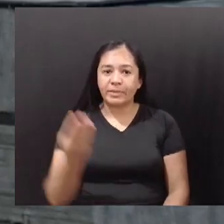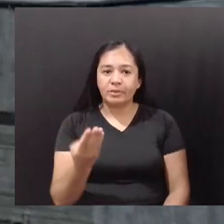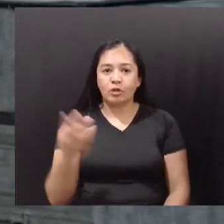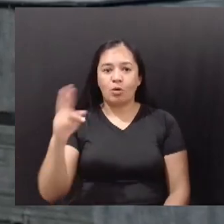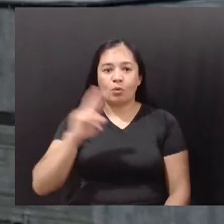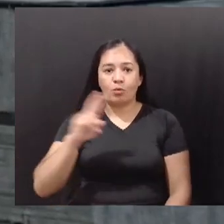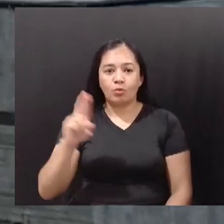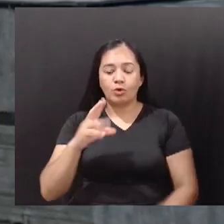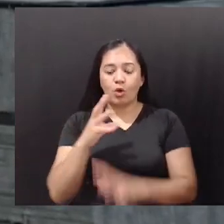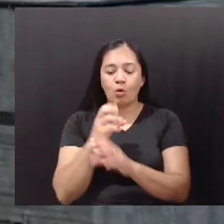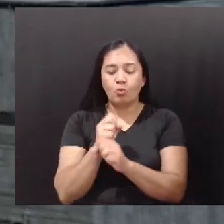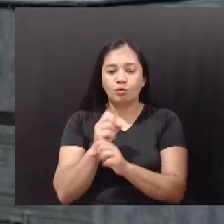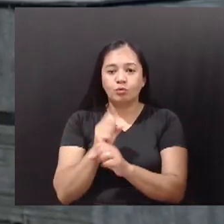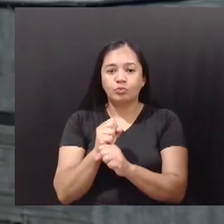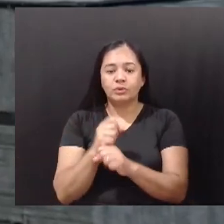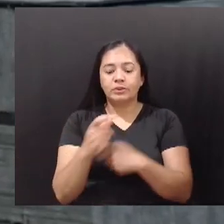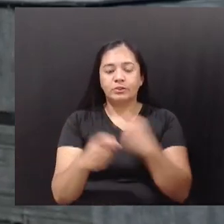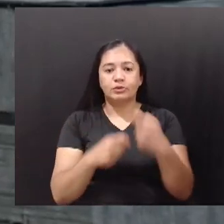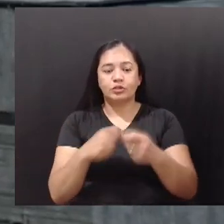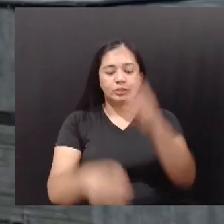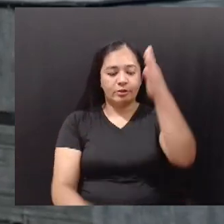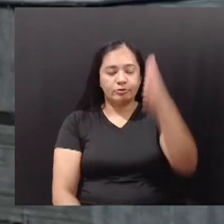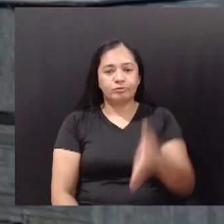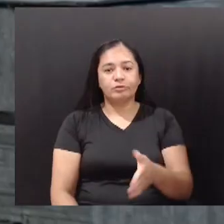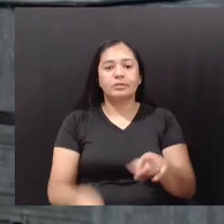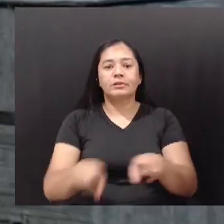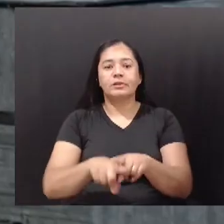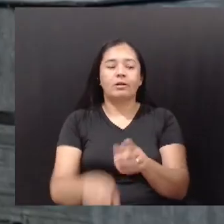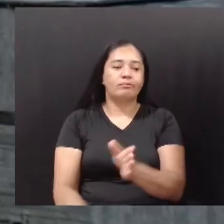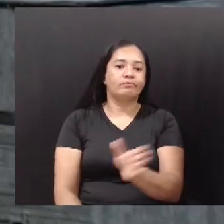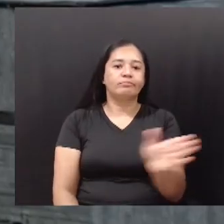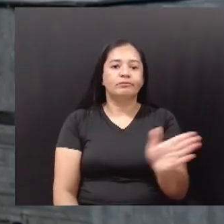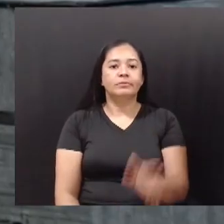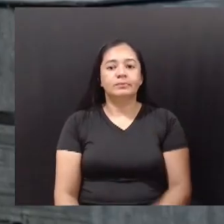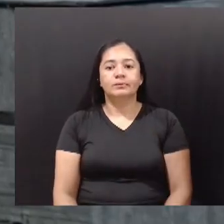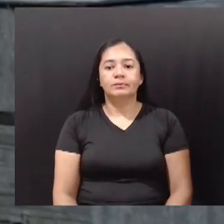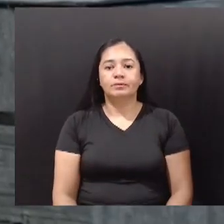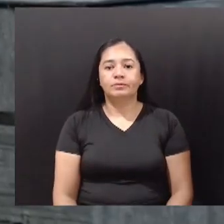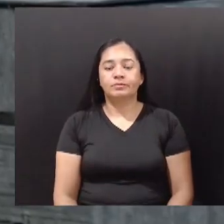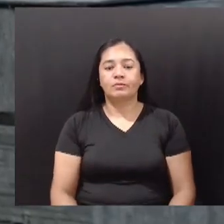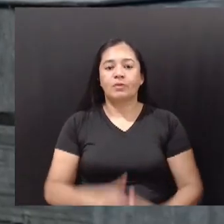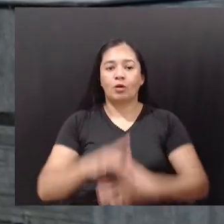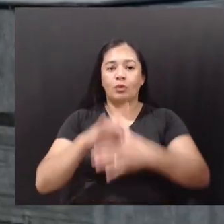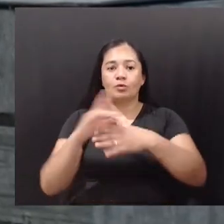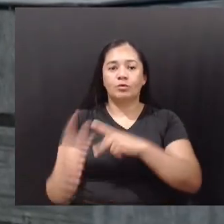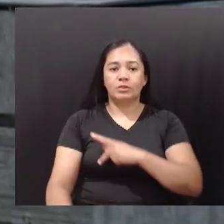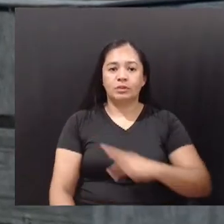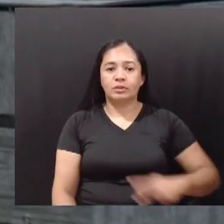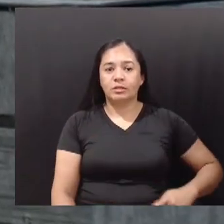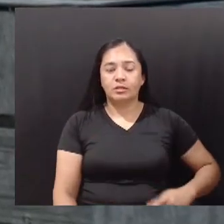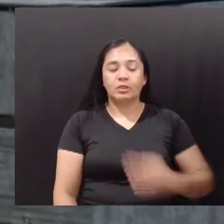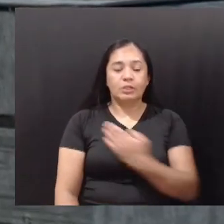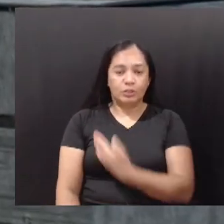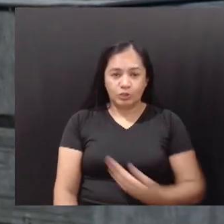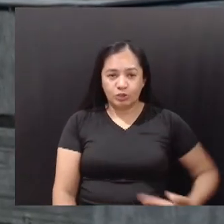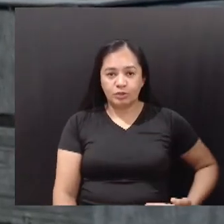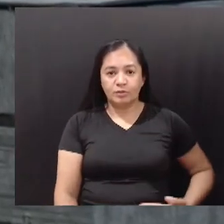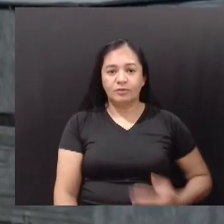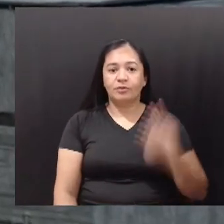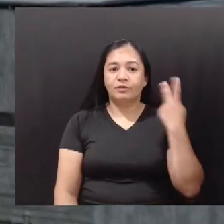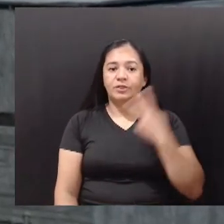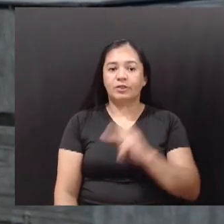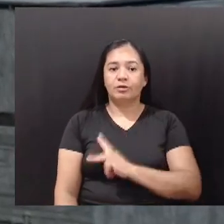somando a administração direta e indireta. O líder de governo na Câmara, o vereador Paulo Haddad, falou